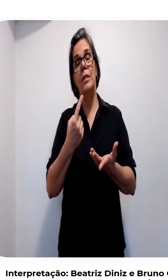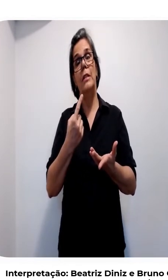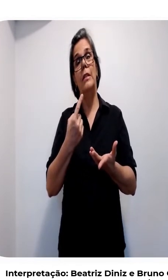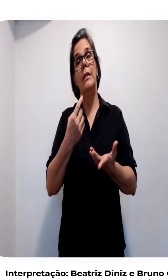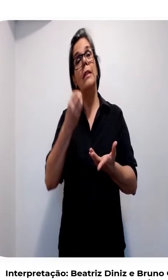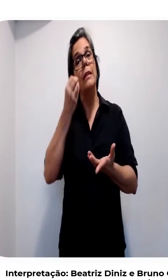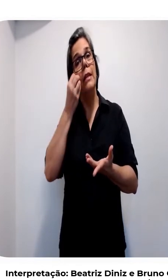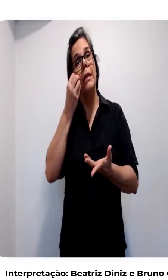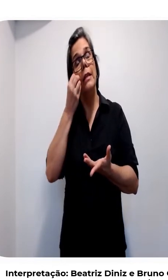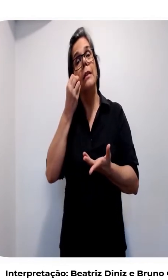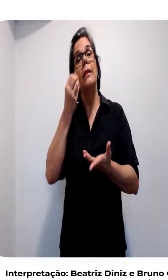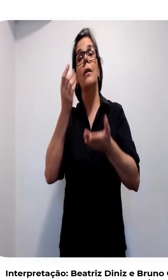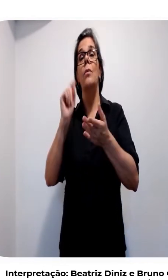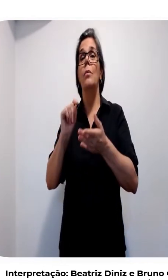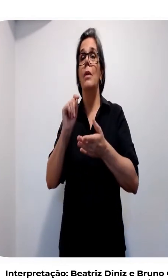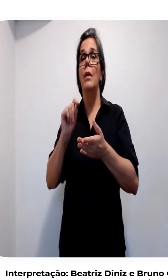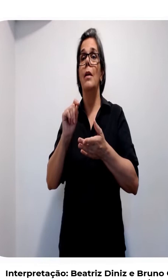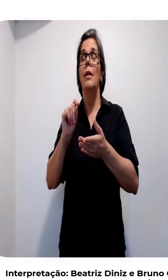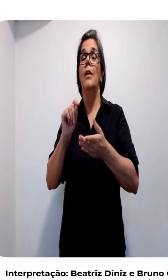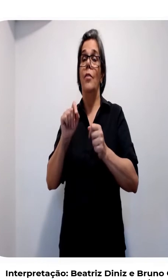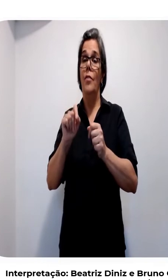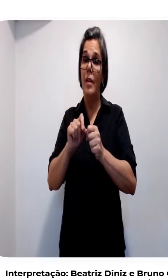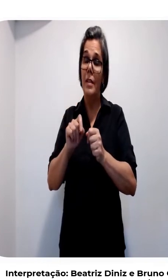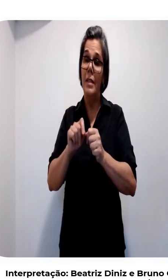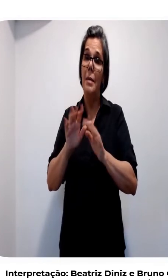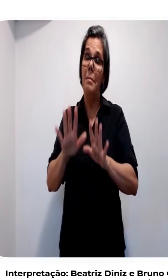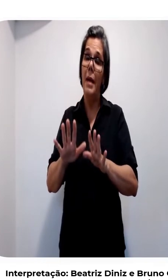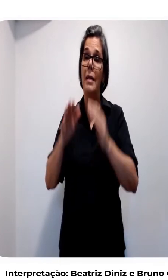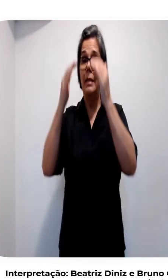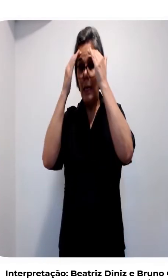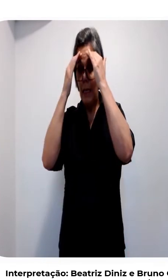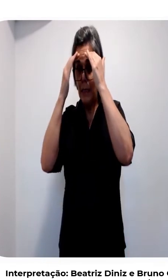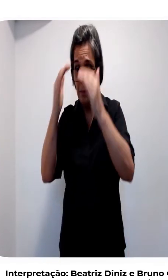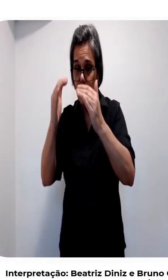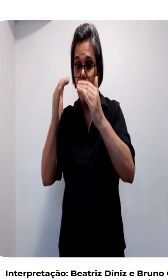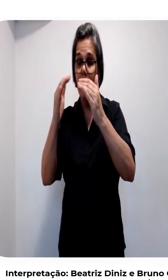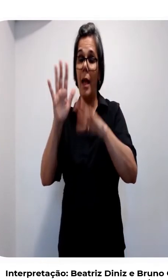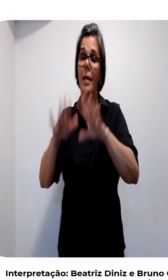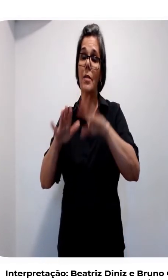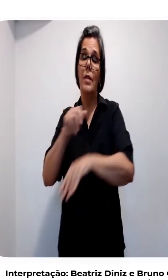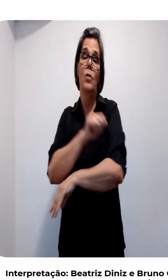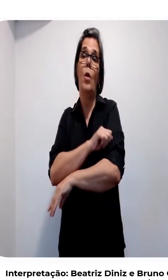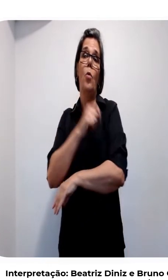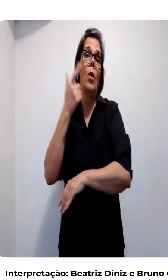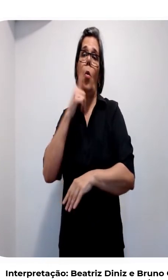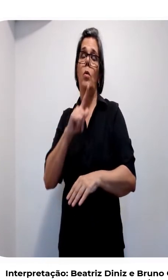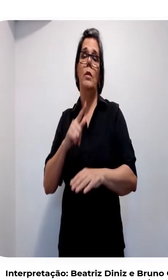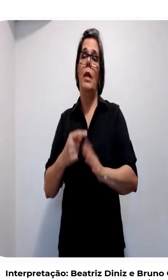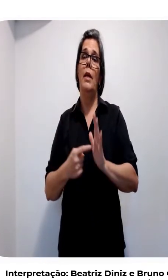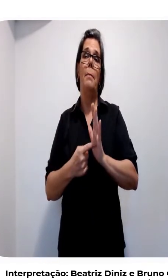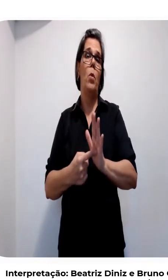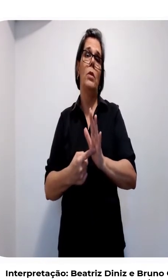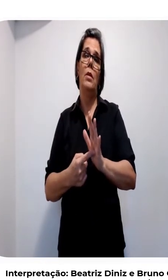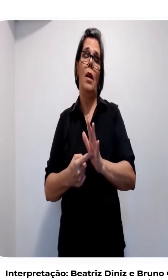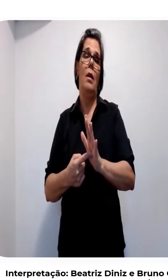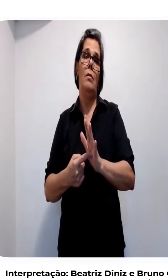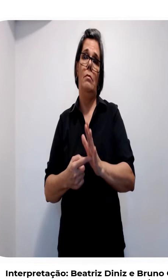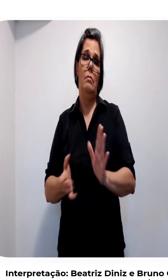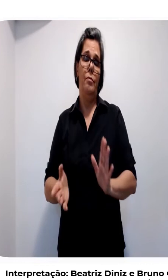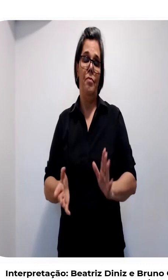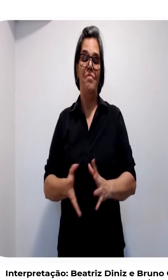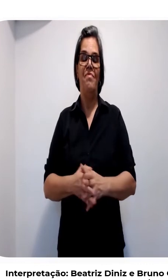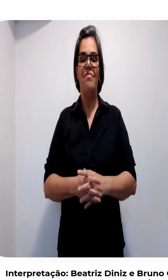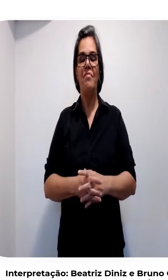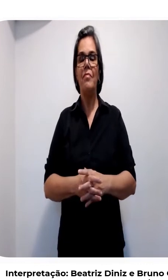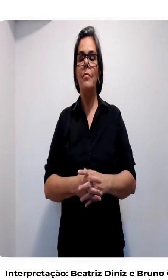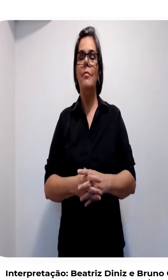mas respeitando também aquele aluno que não pode mostrar naquele momento. E acho que é isso, assim, tentar fazer eles ficarem bem